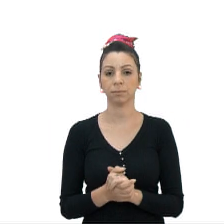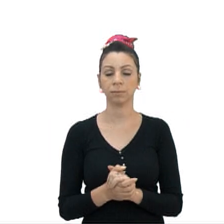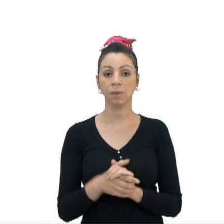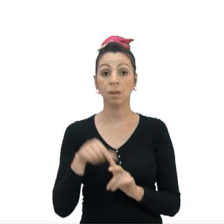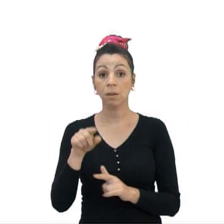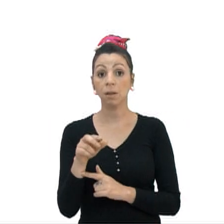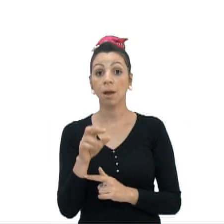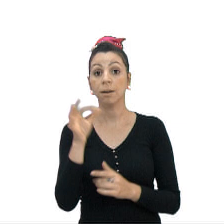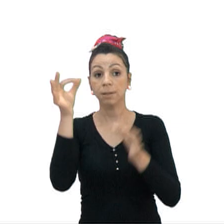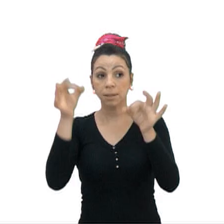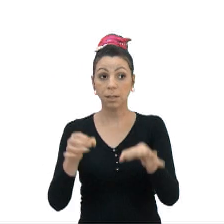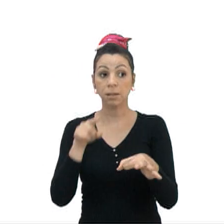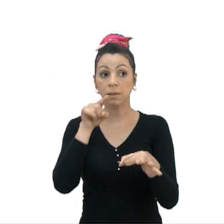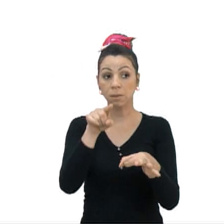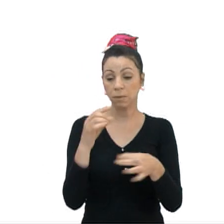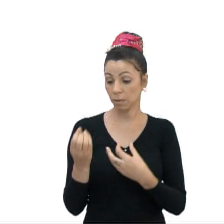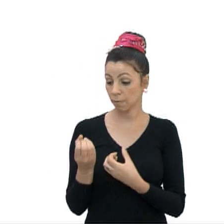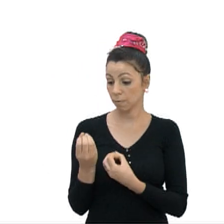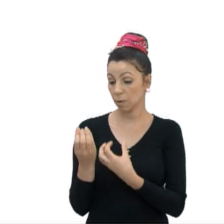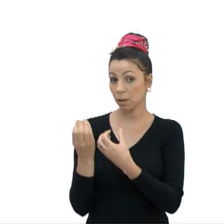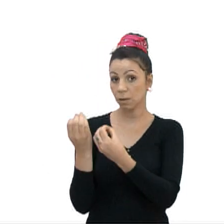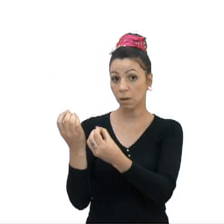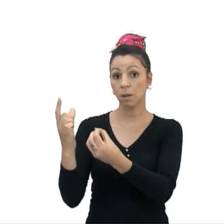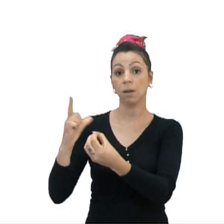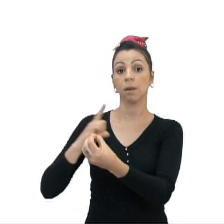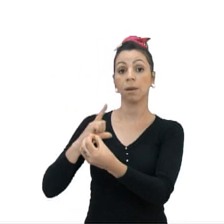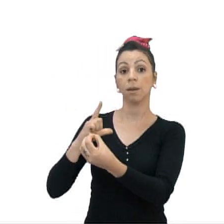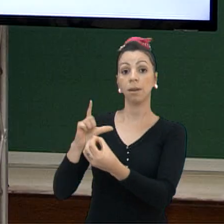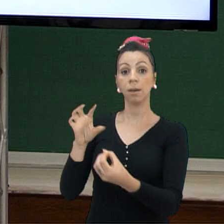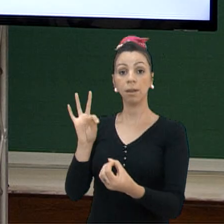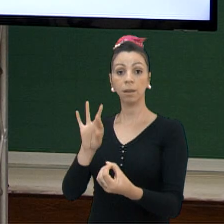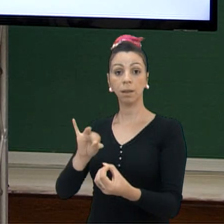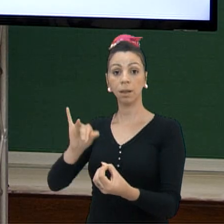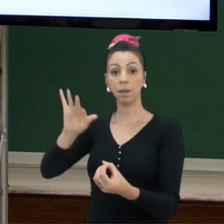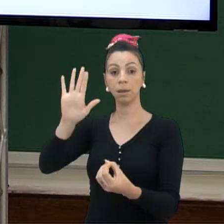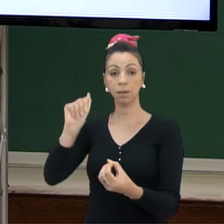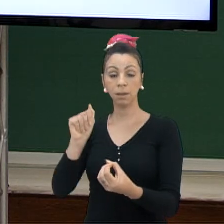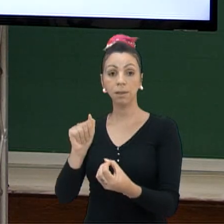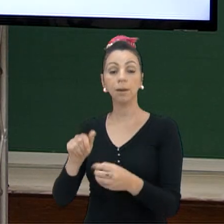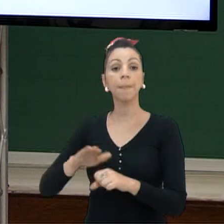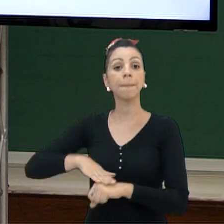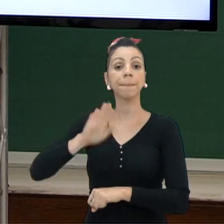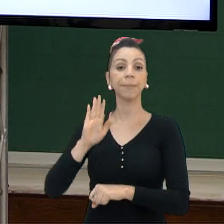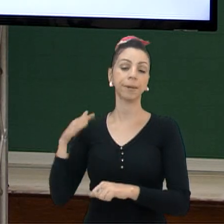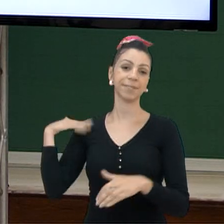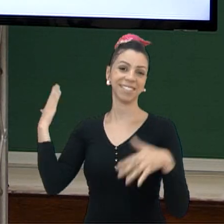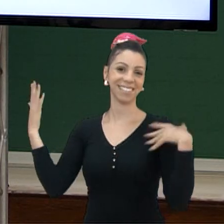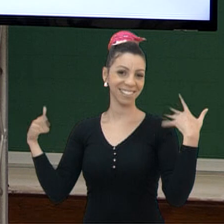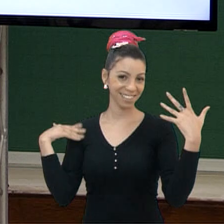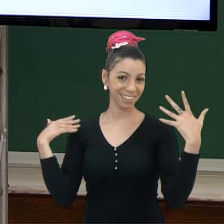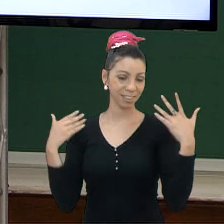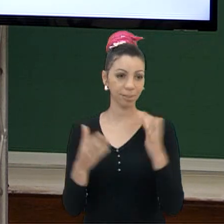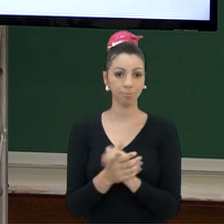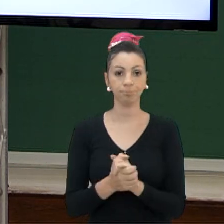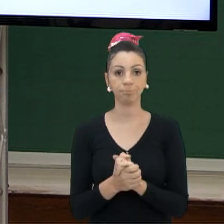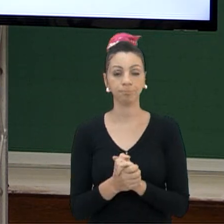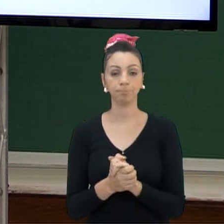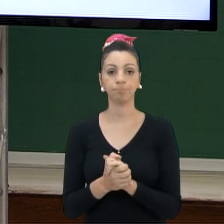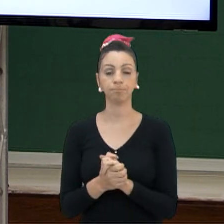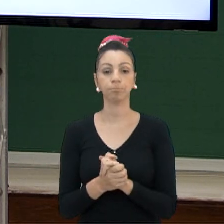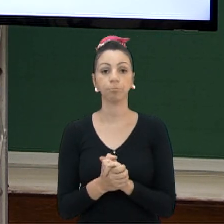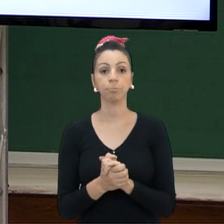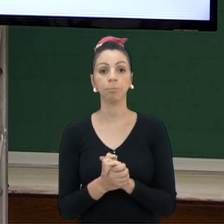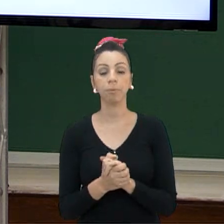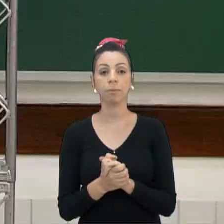você viajasse, teria mais diversão. Então, eu utilizo aqui o quê? O modo